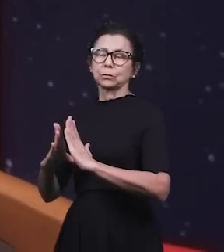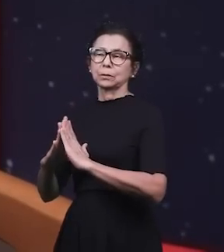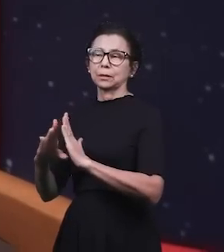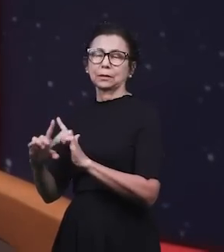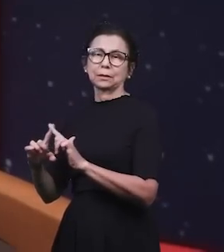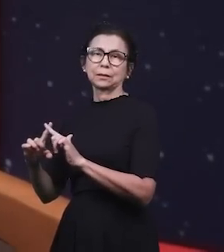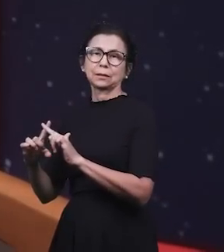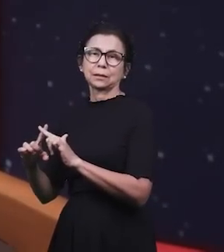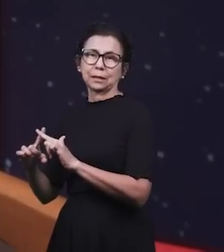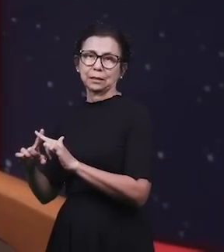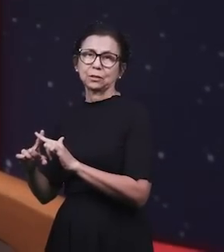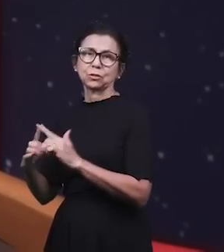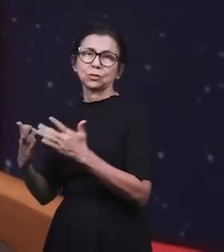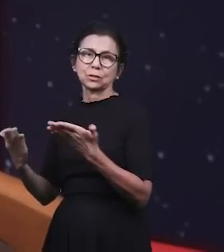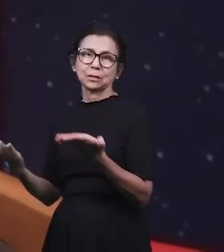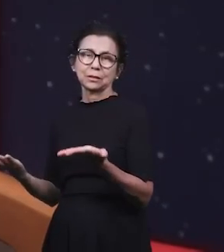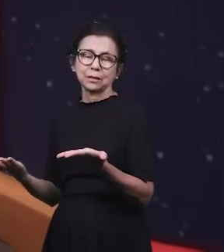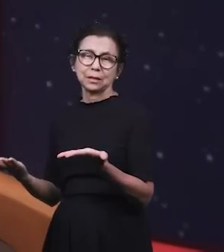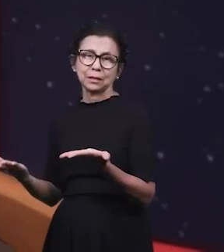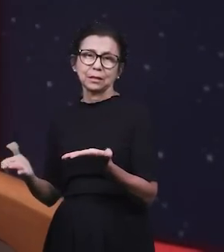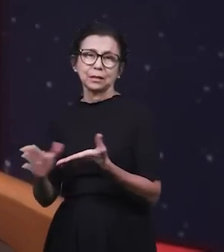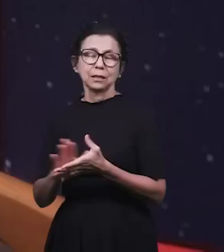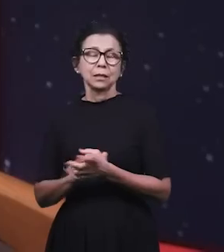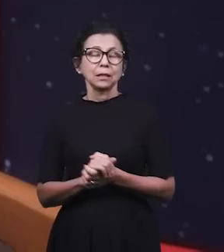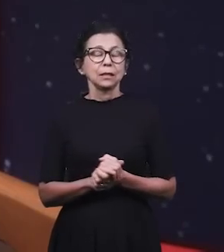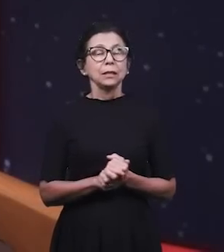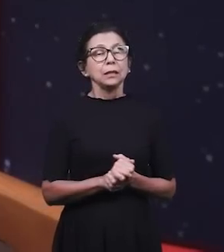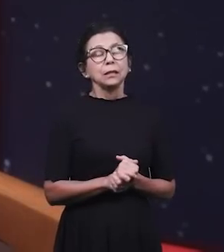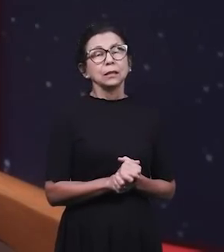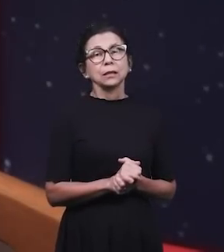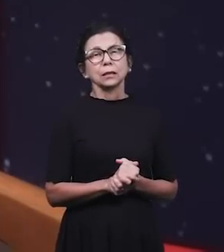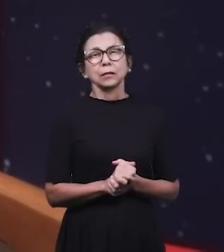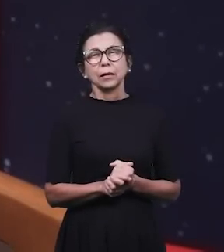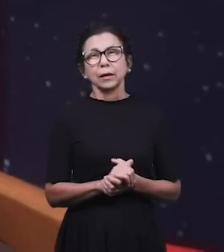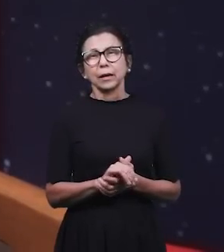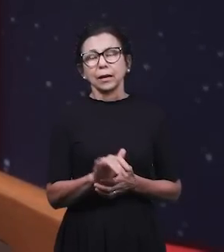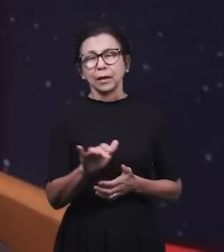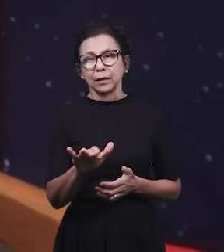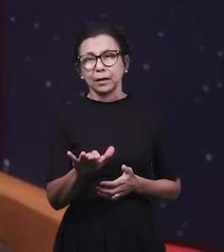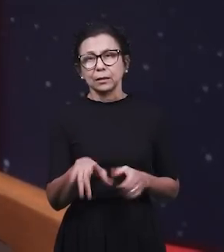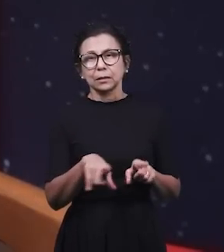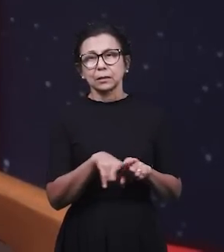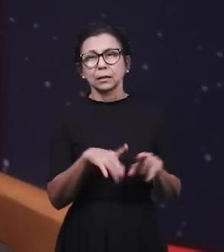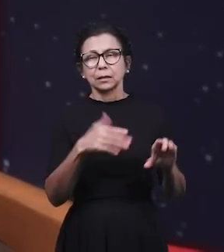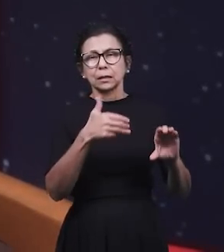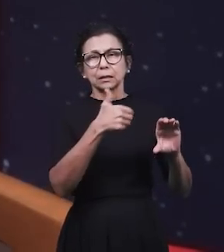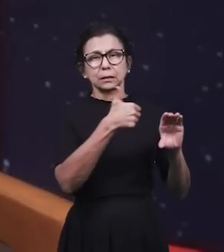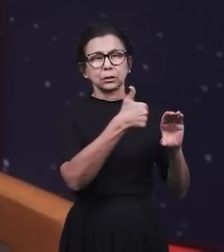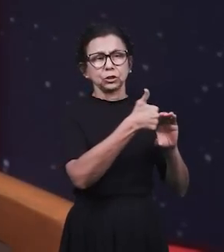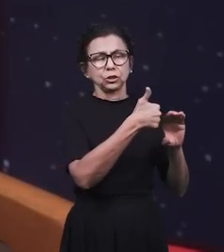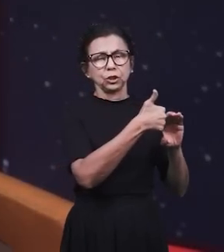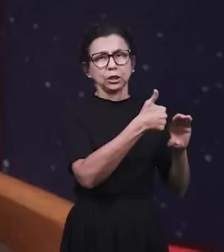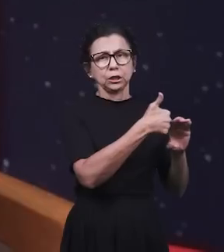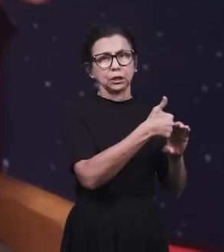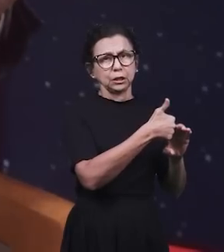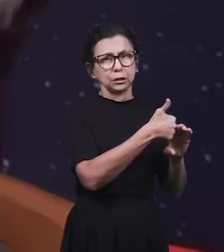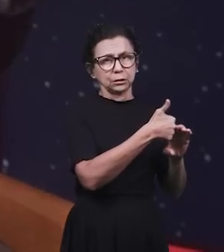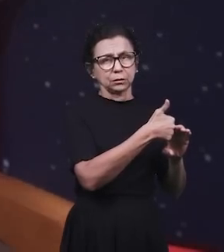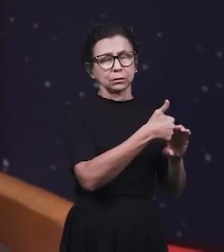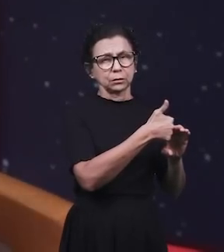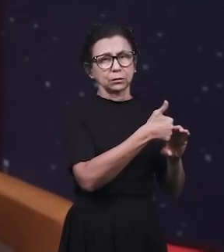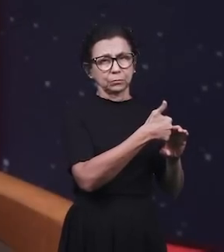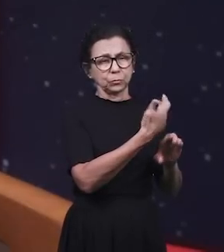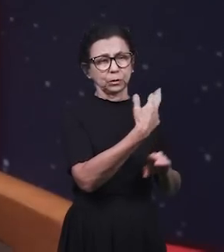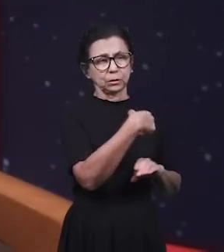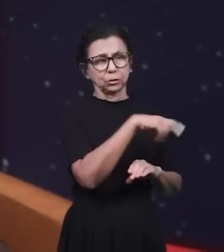se rotula de cristianismo, naquilo que, e às vezes até dentro da igreja fiel,